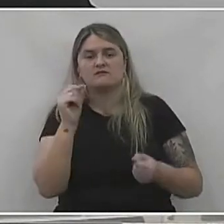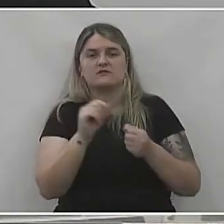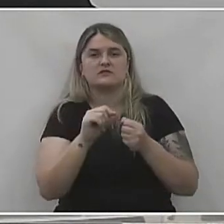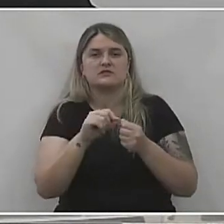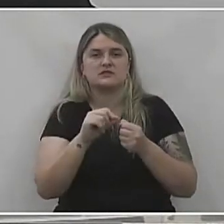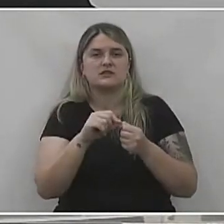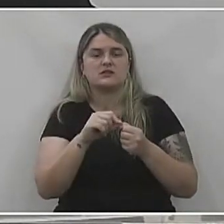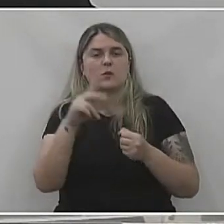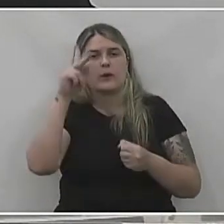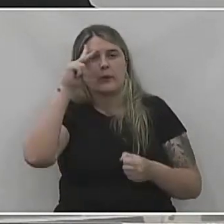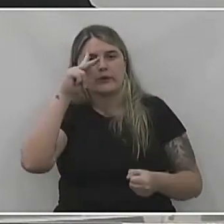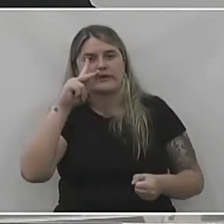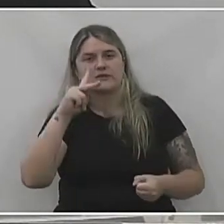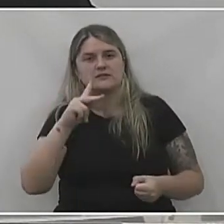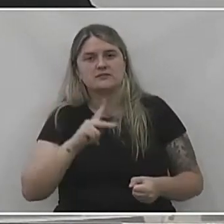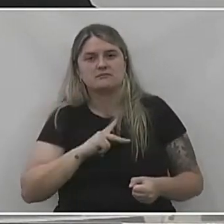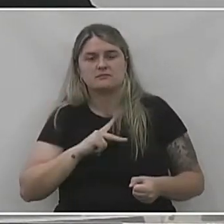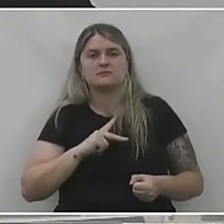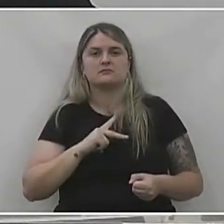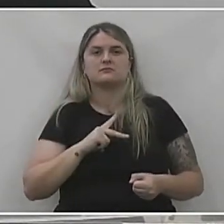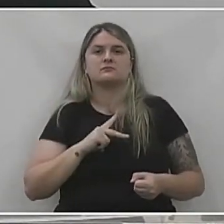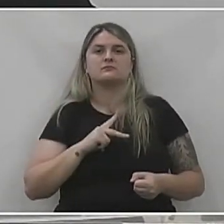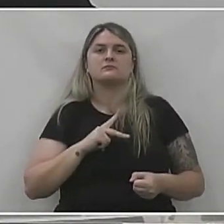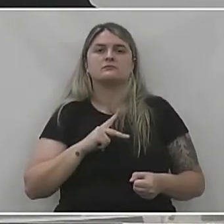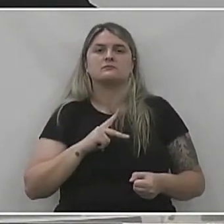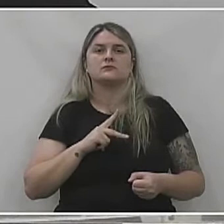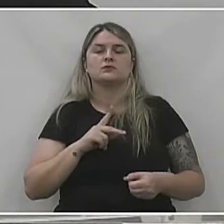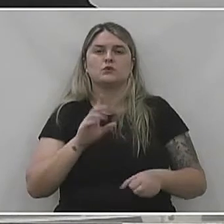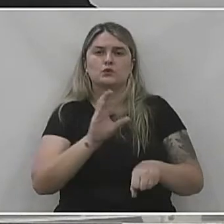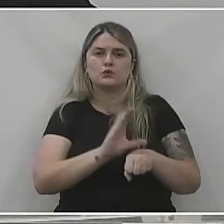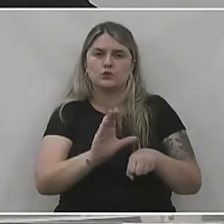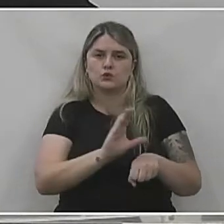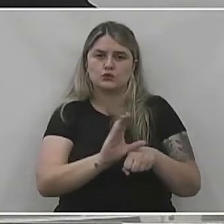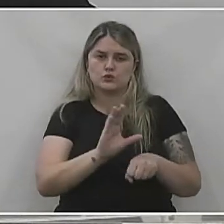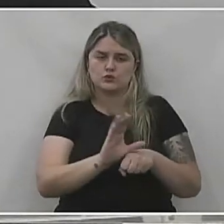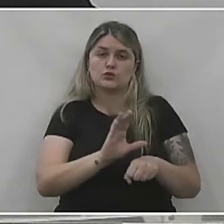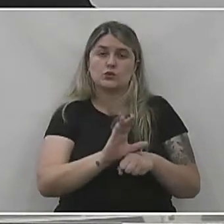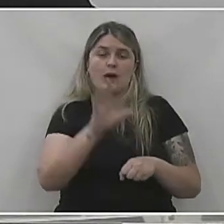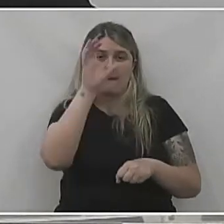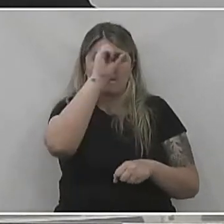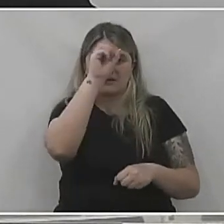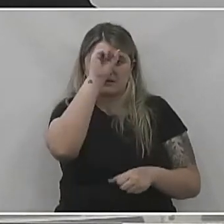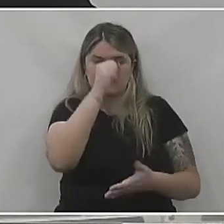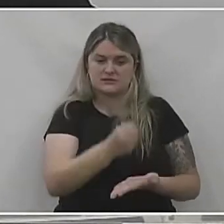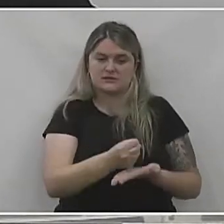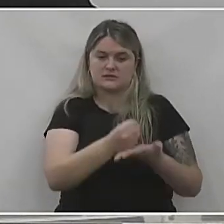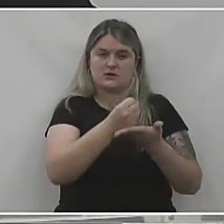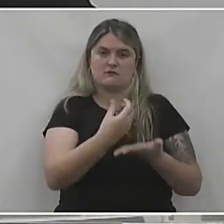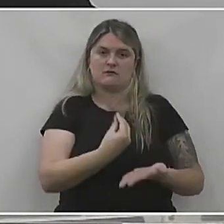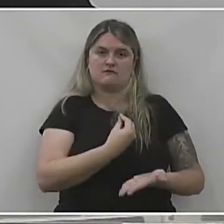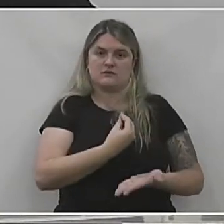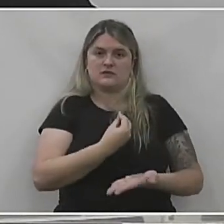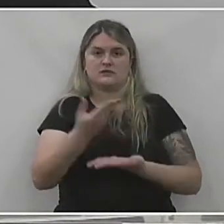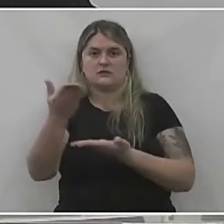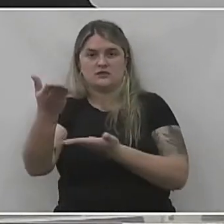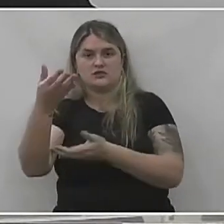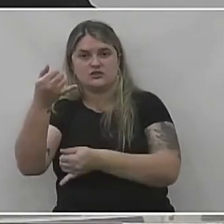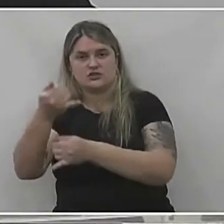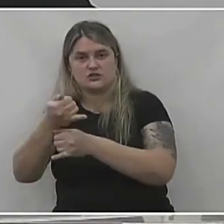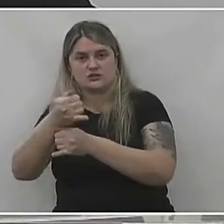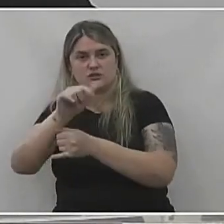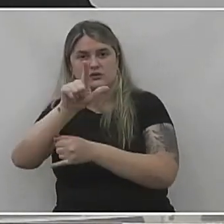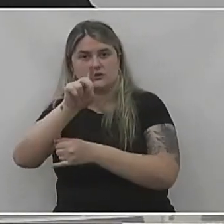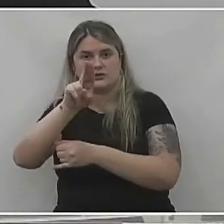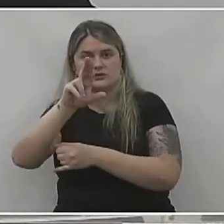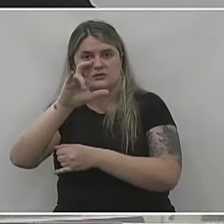não estar oferecendo esse serviços de brigadista e nossa grande diretora Lucy